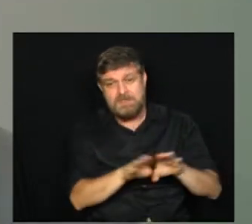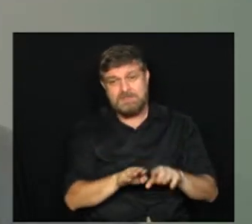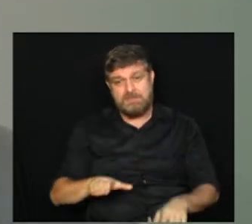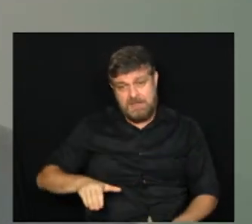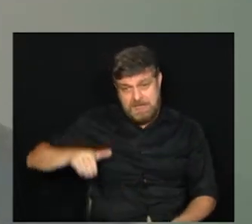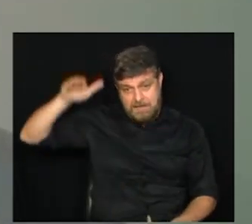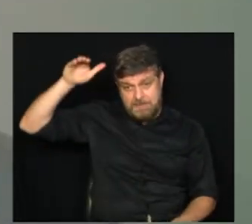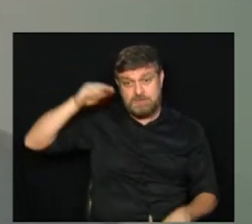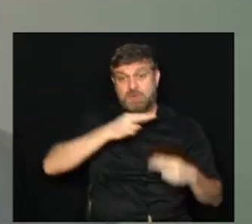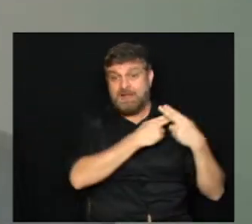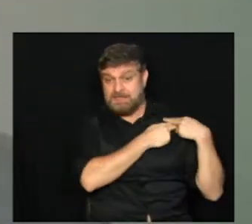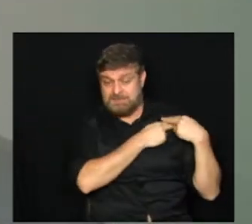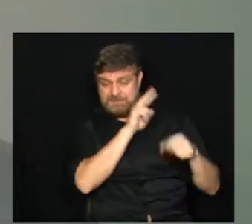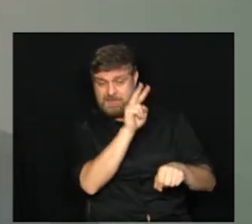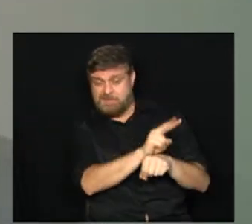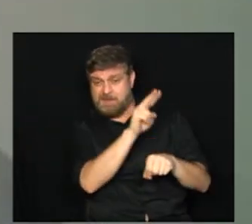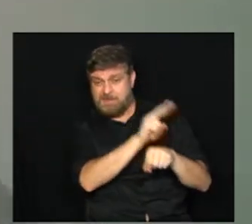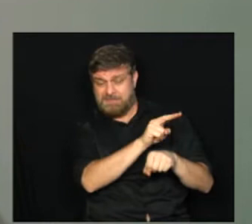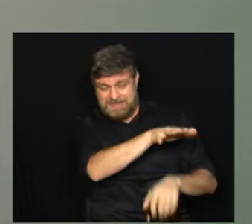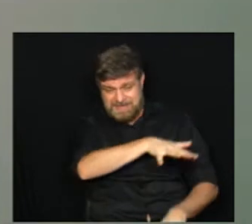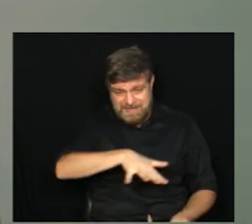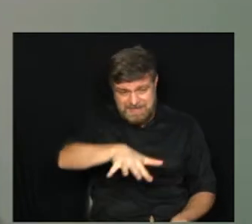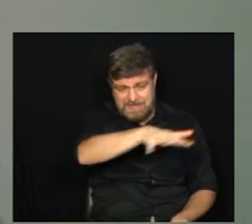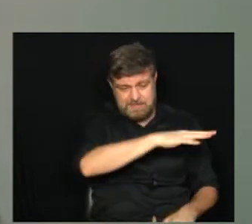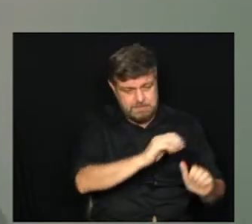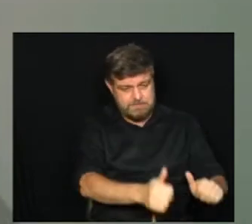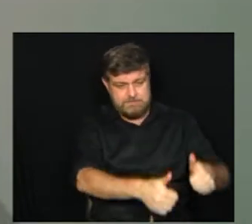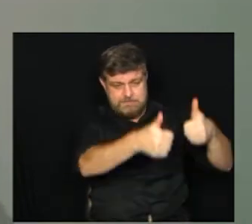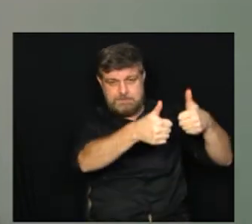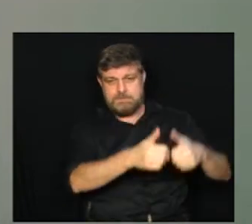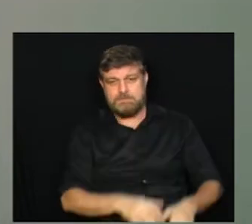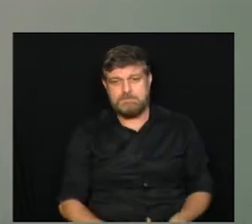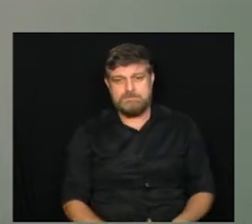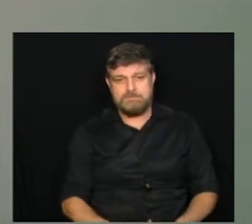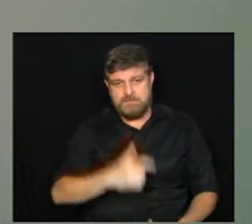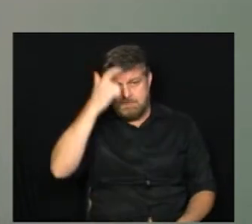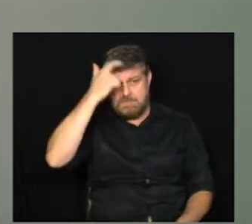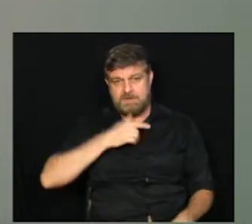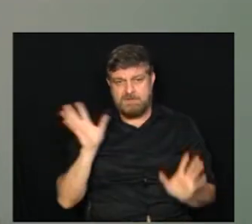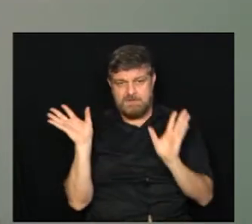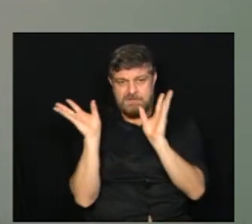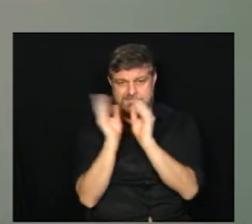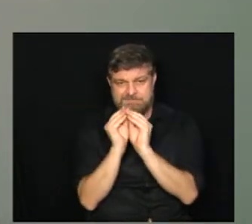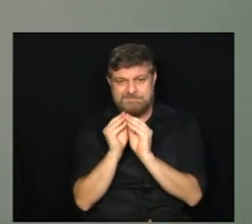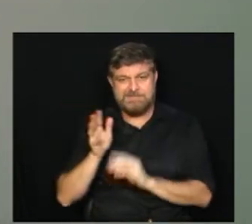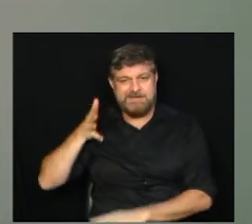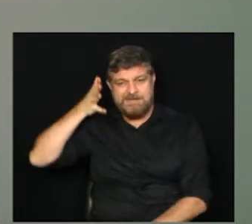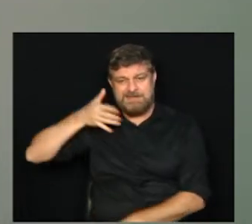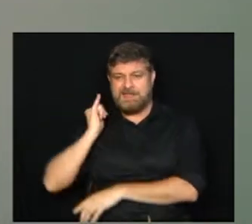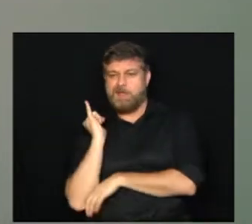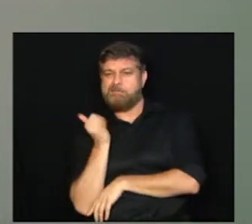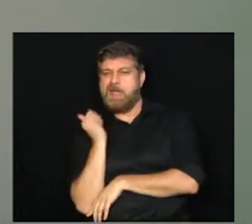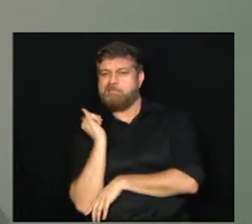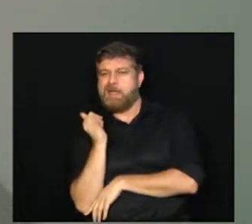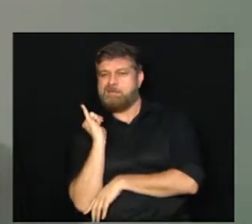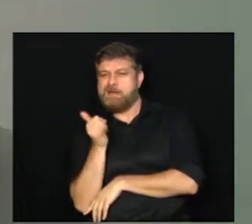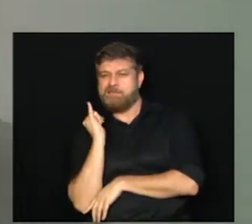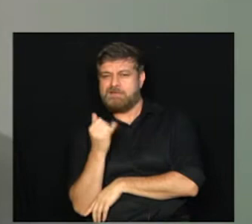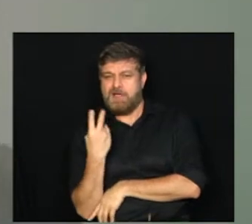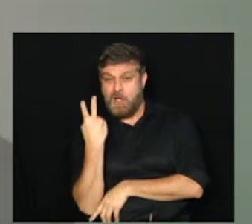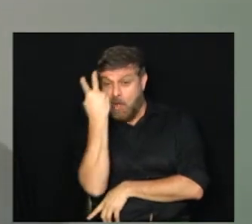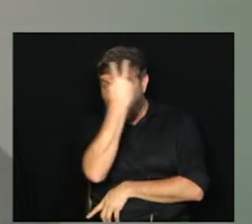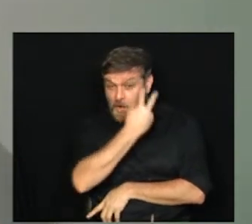dessas crianças e dessa região. Então, sendo breve, cortando meu discurso, minha fala de 2